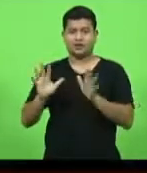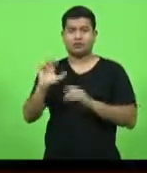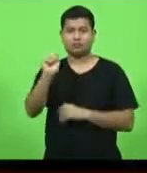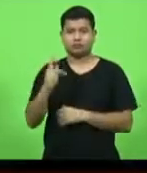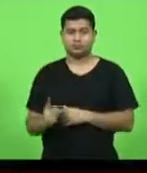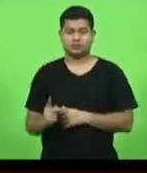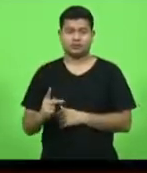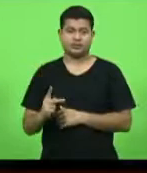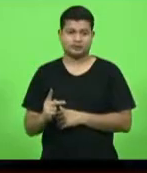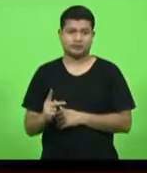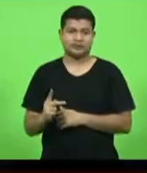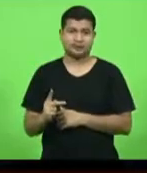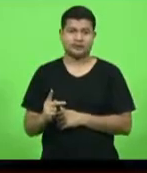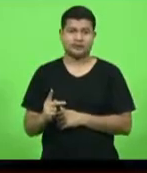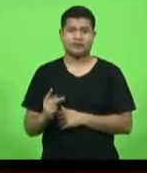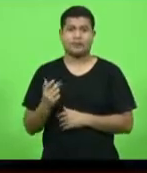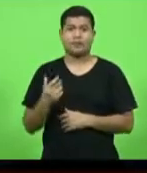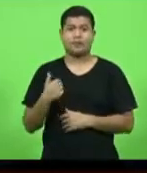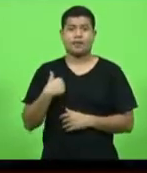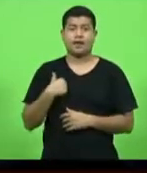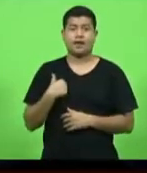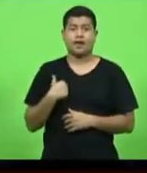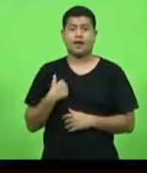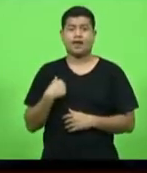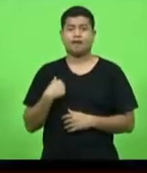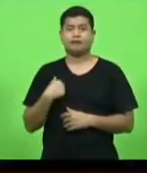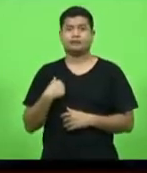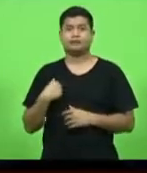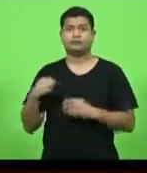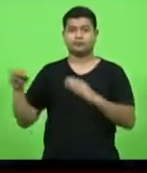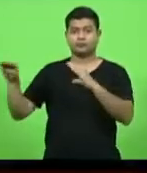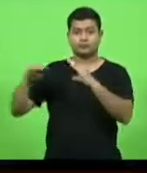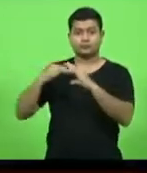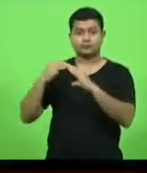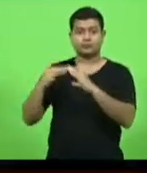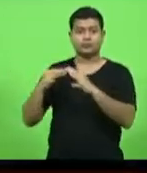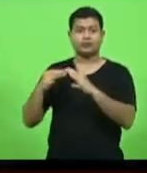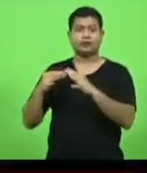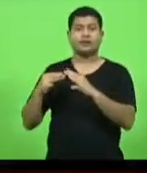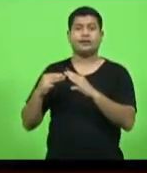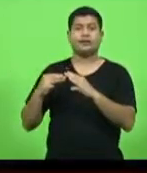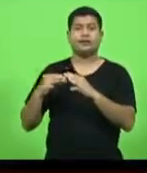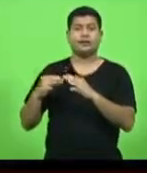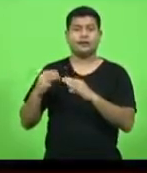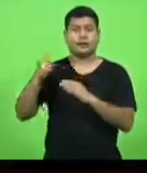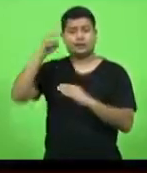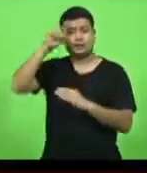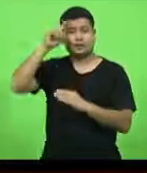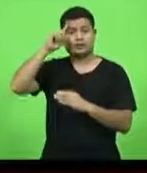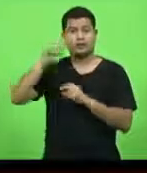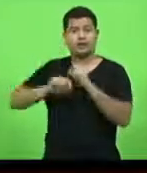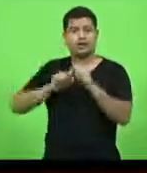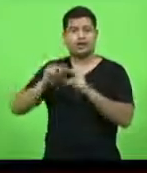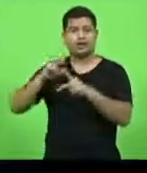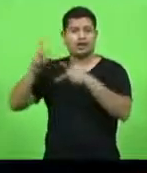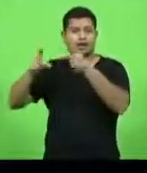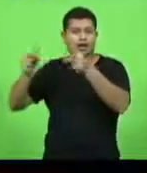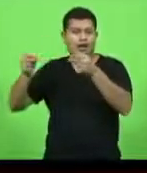disse que eu receberia nos próximos dias uns presentinhos